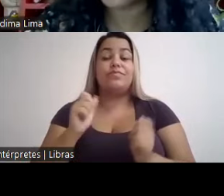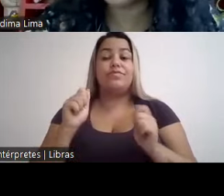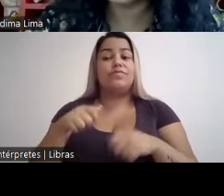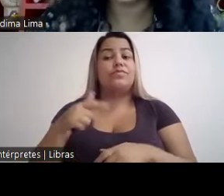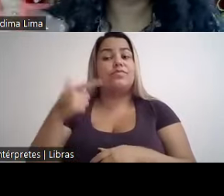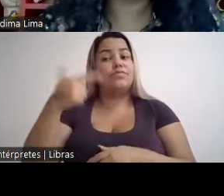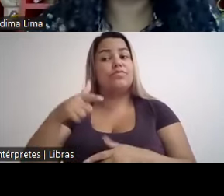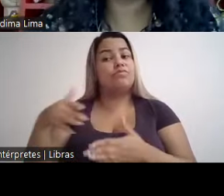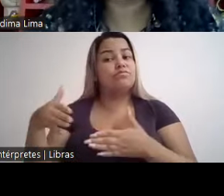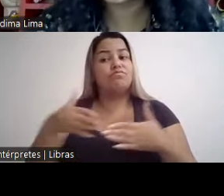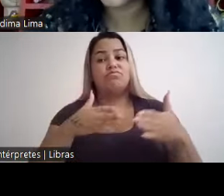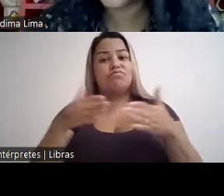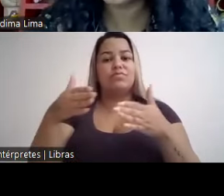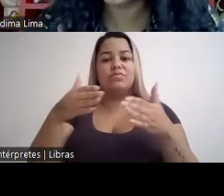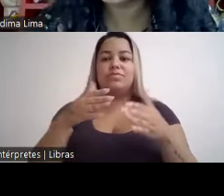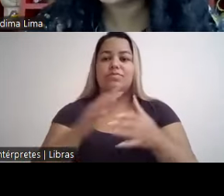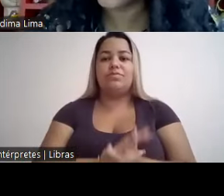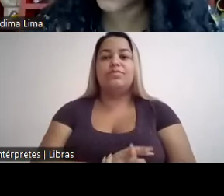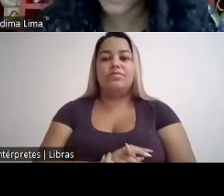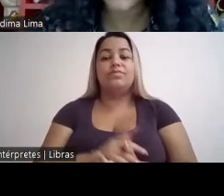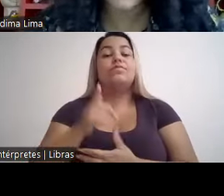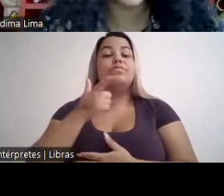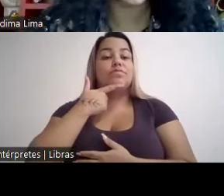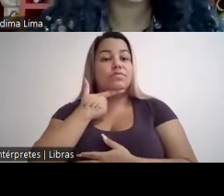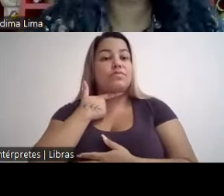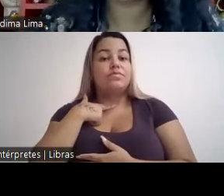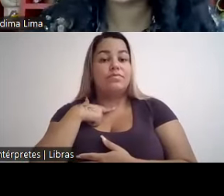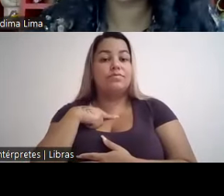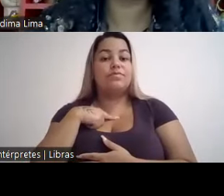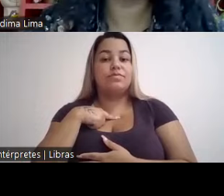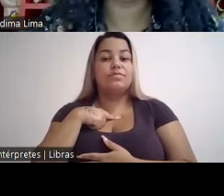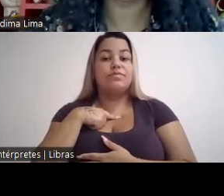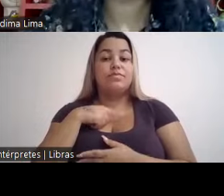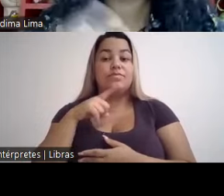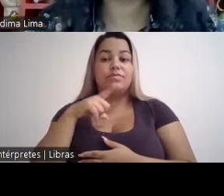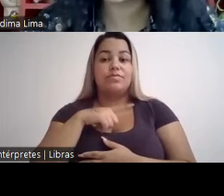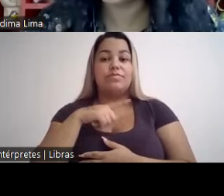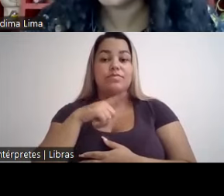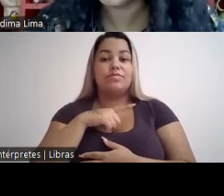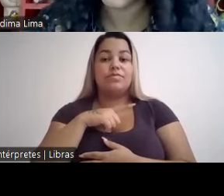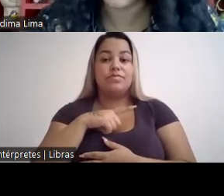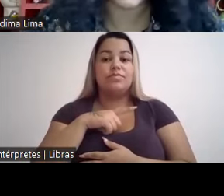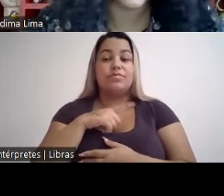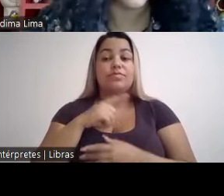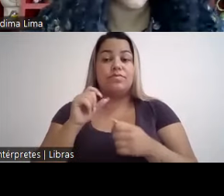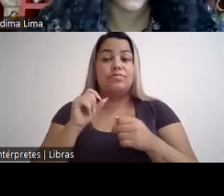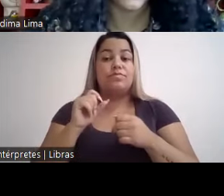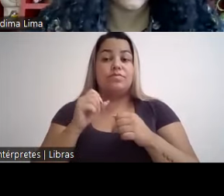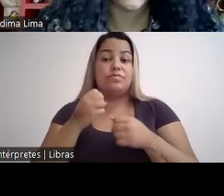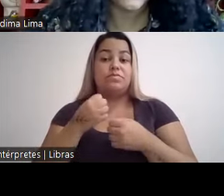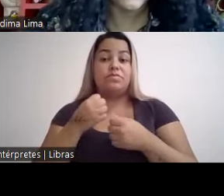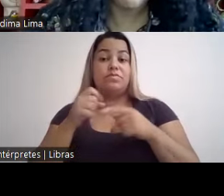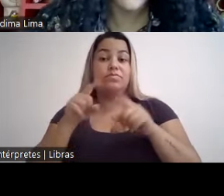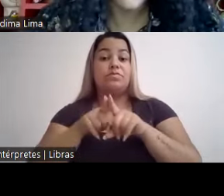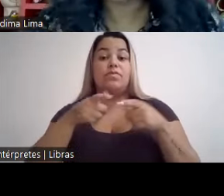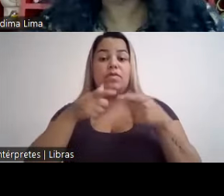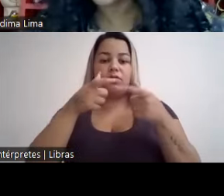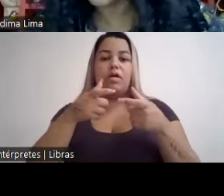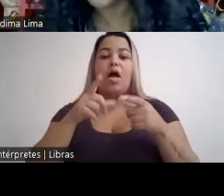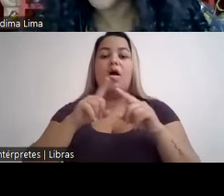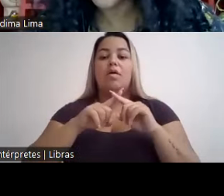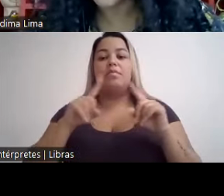caminhos. Eu era muito satisfeita com a atividade, eu sentia uma realização naquele lugar, mas